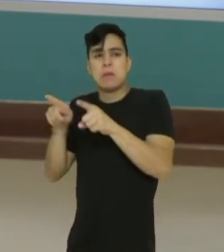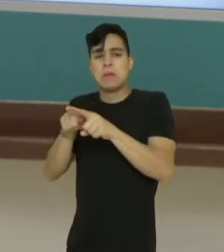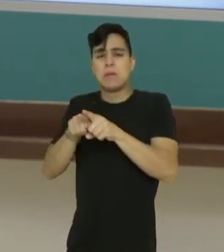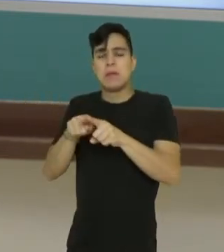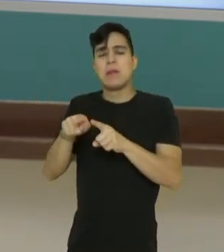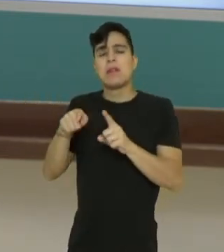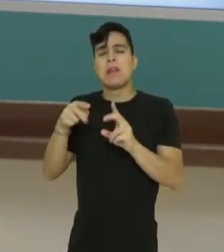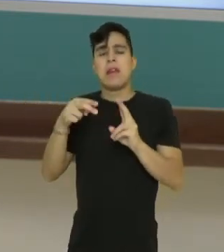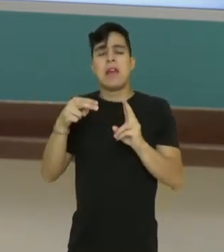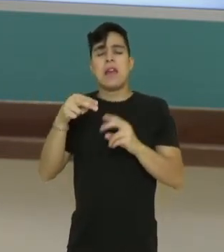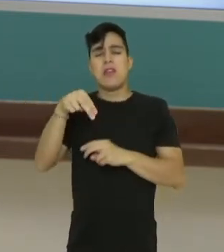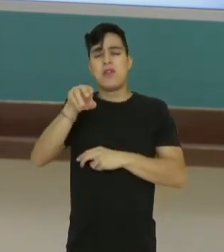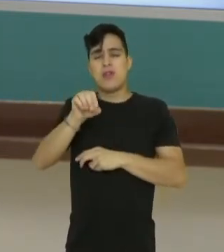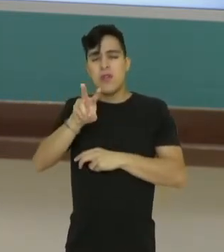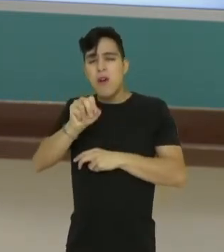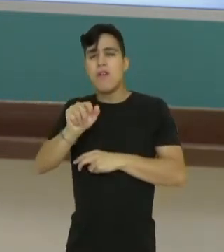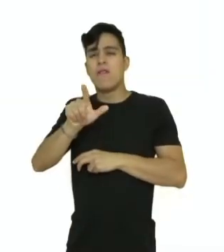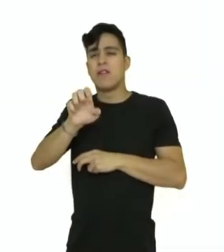Zelândia.